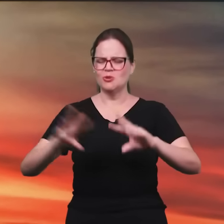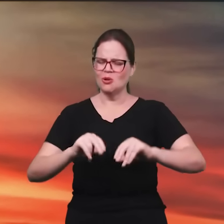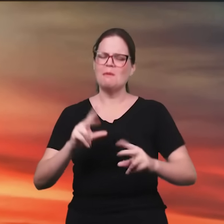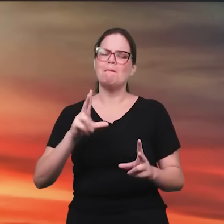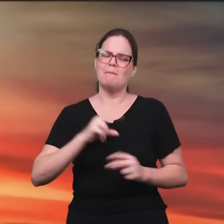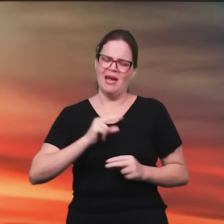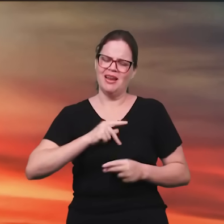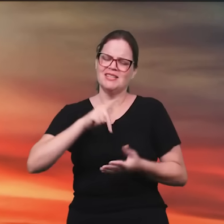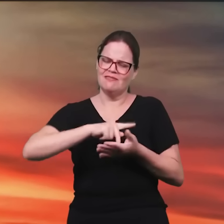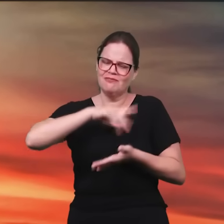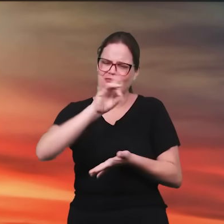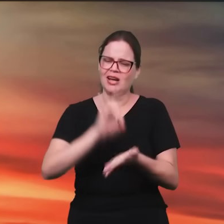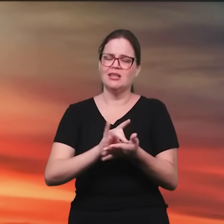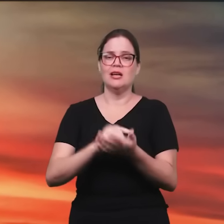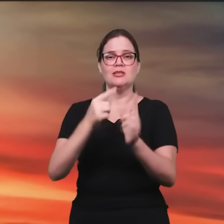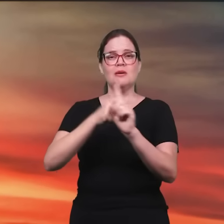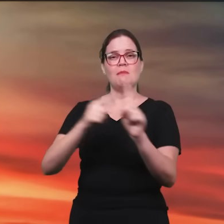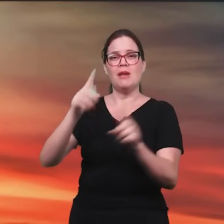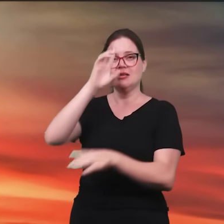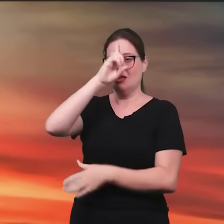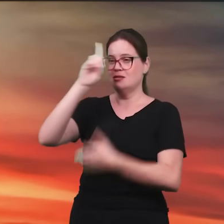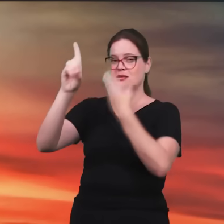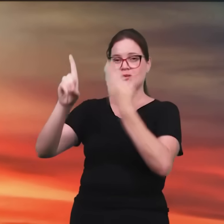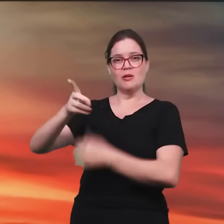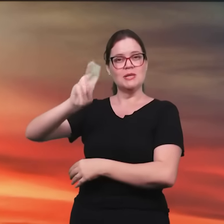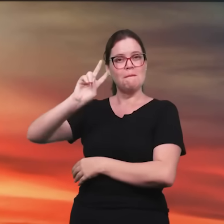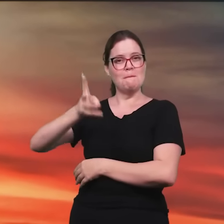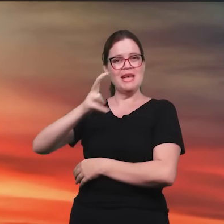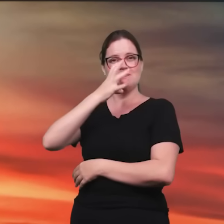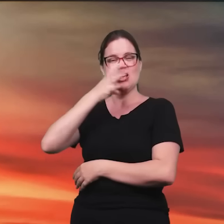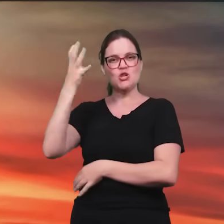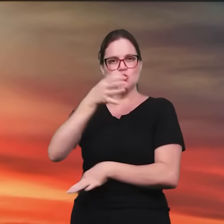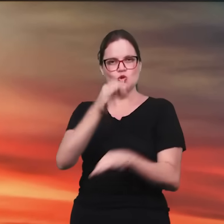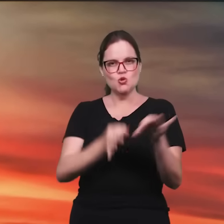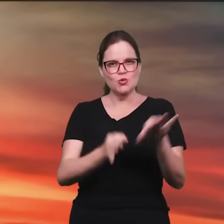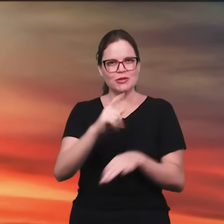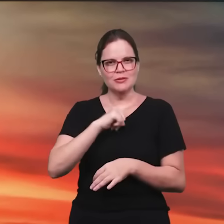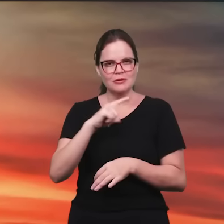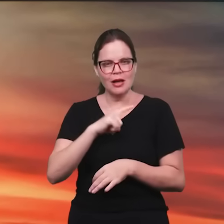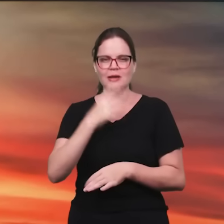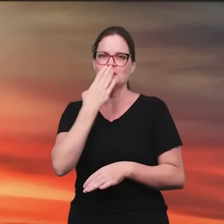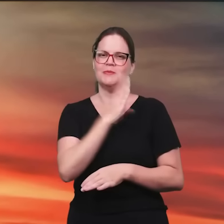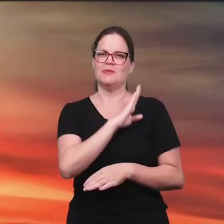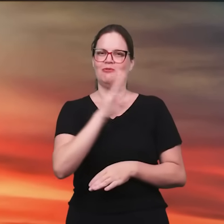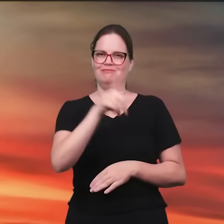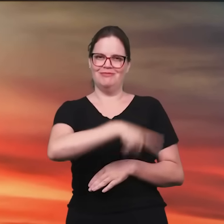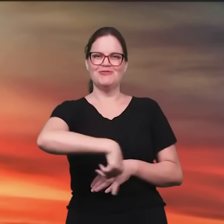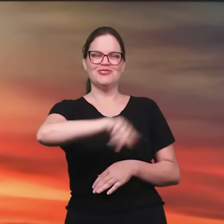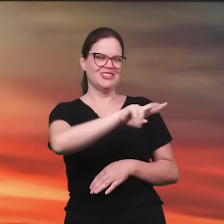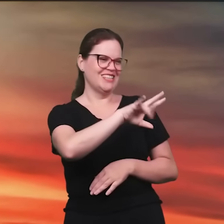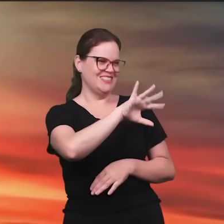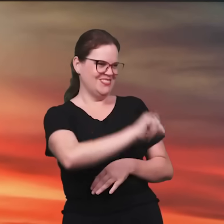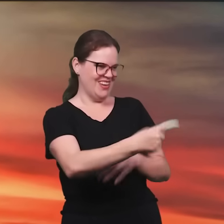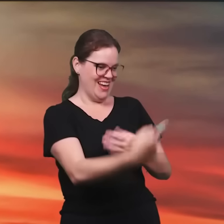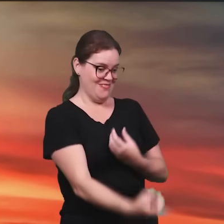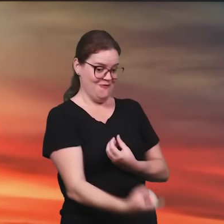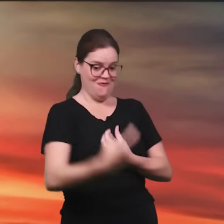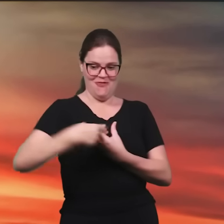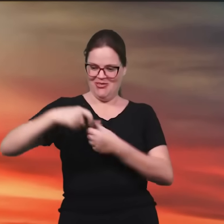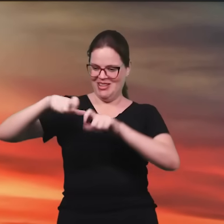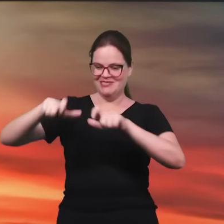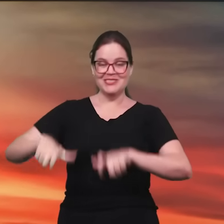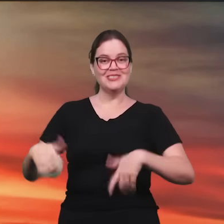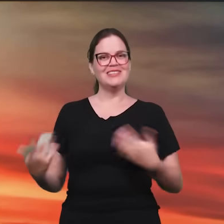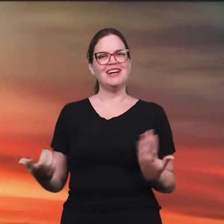esse mesmo Deus que permitiu esse castigo, prometeu de, olha, esse povo vai voltar para a sua terra. Que